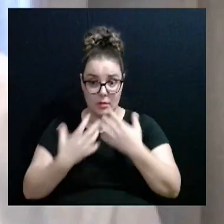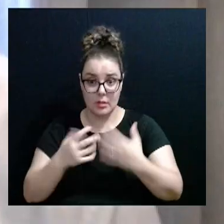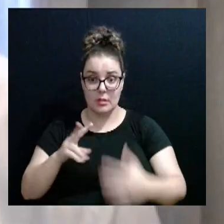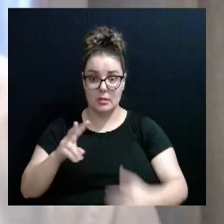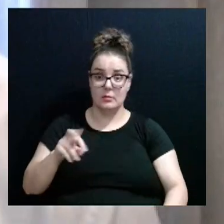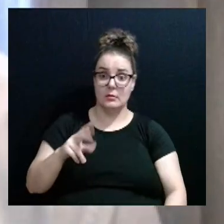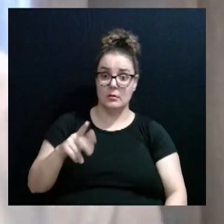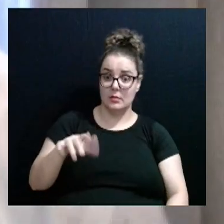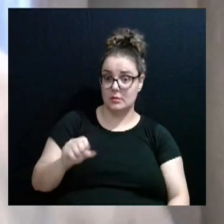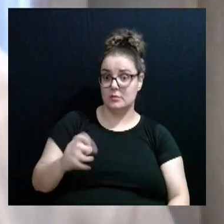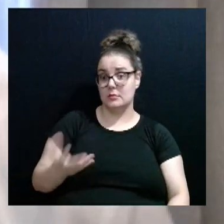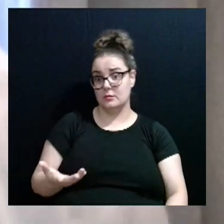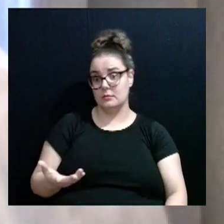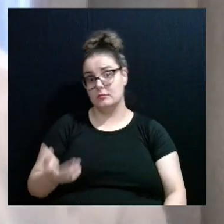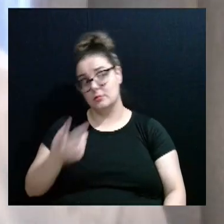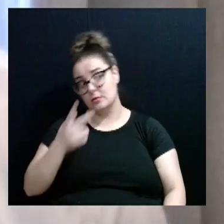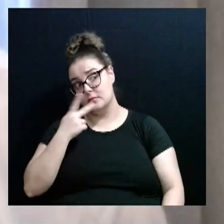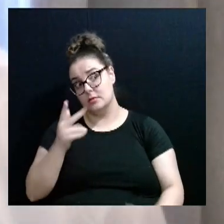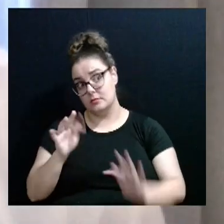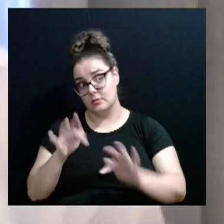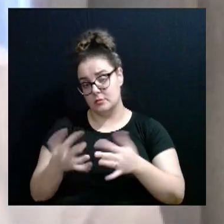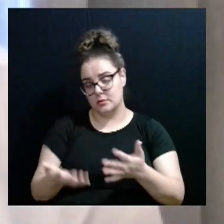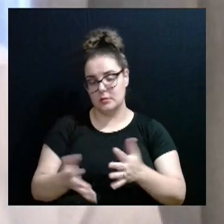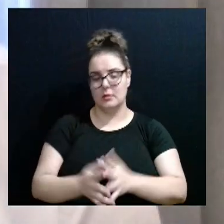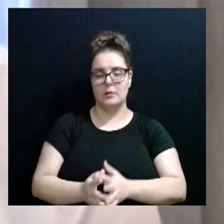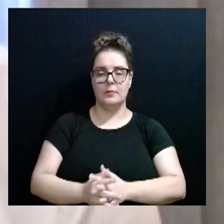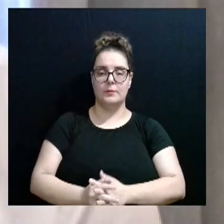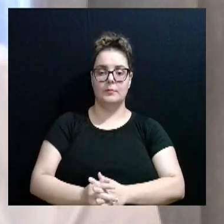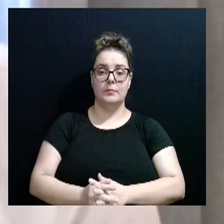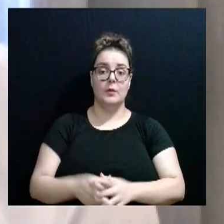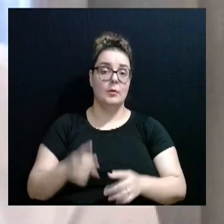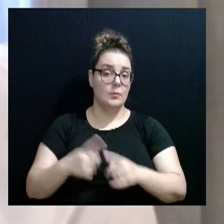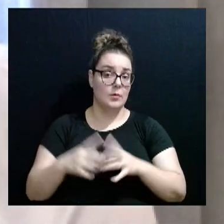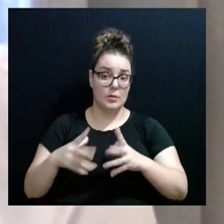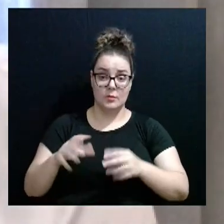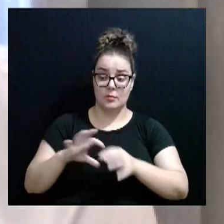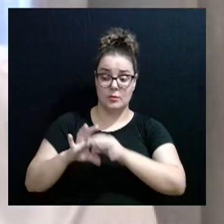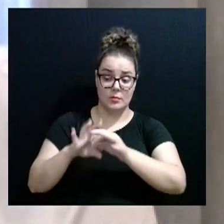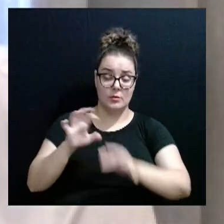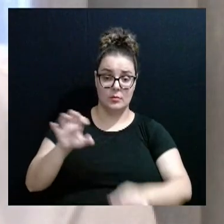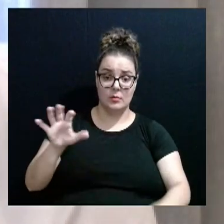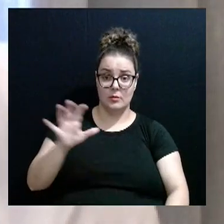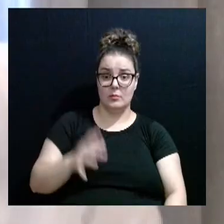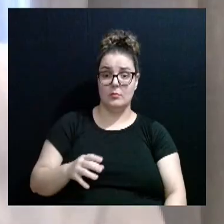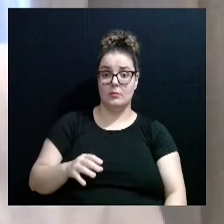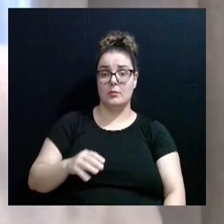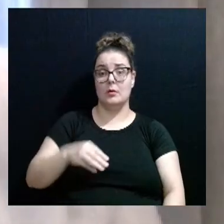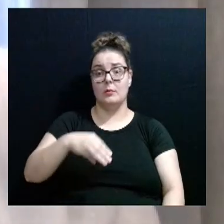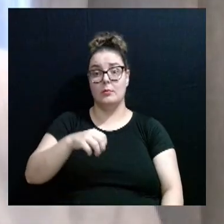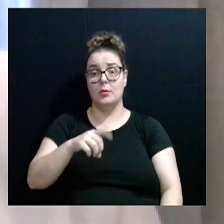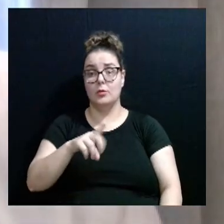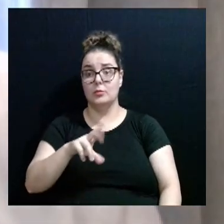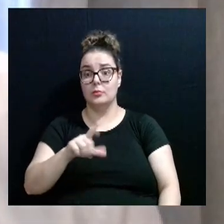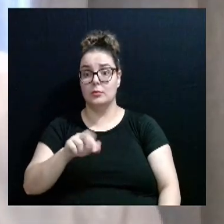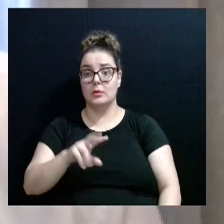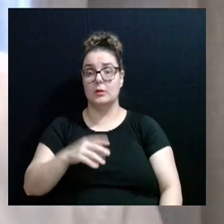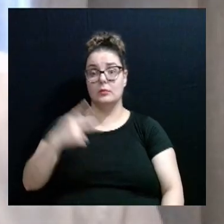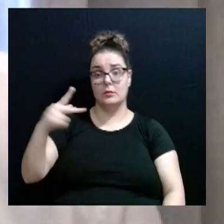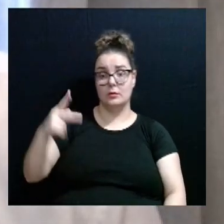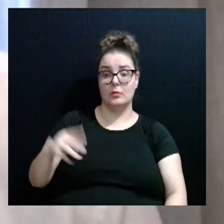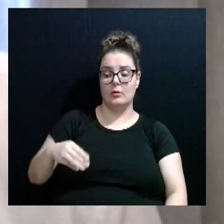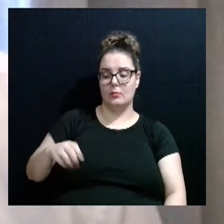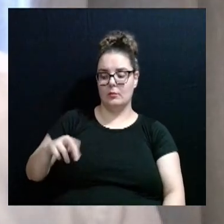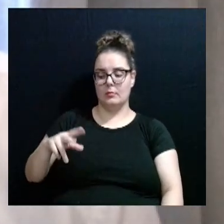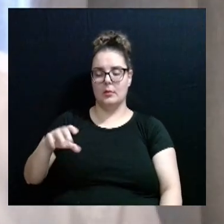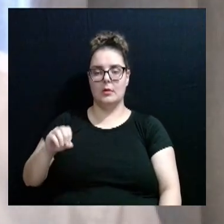chamar de final, porque tudo que a União Europeia fizer para modular do lado deles, o Mercosul pode fazer uma